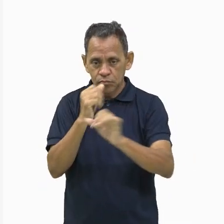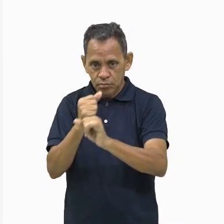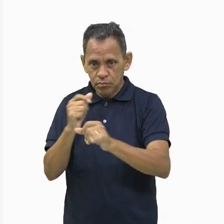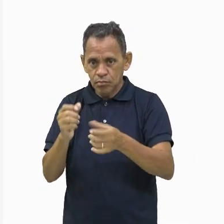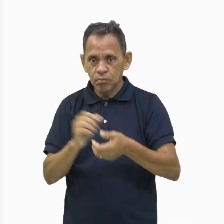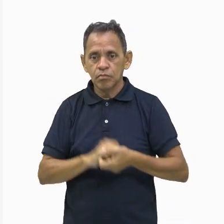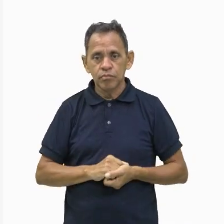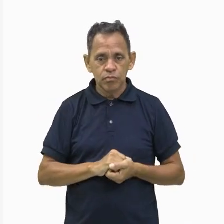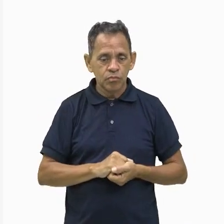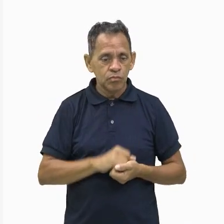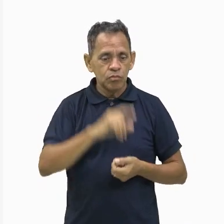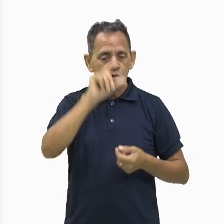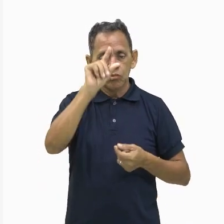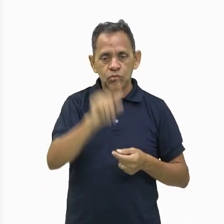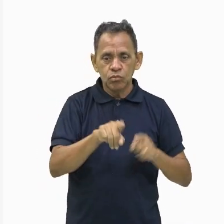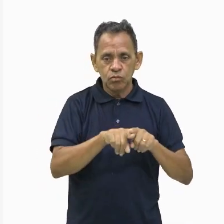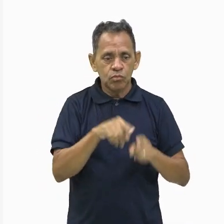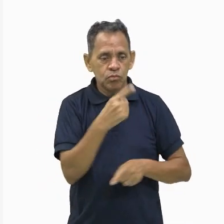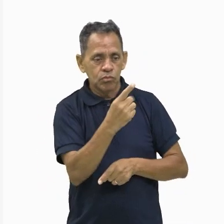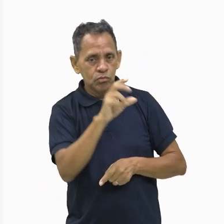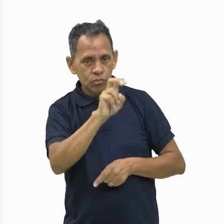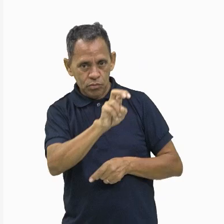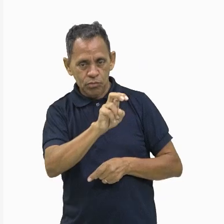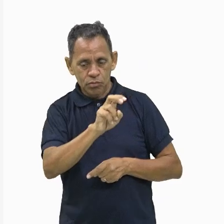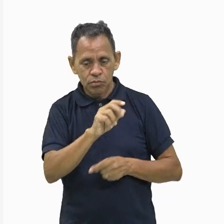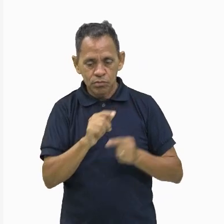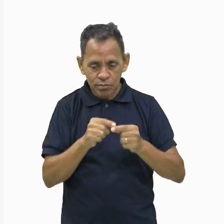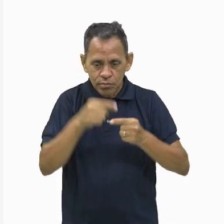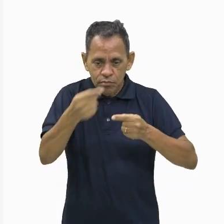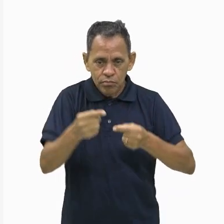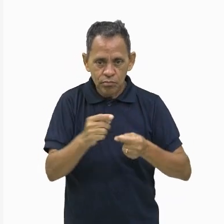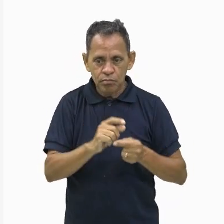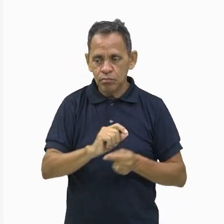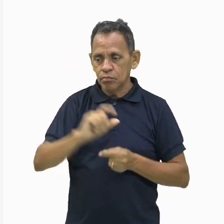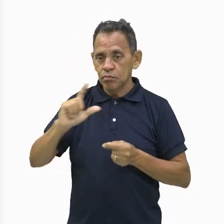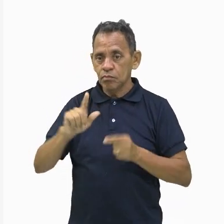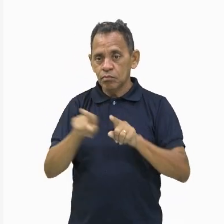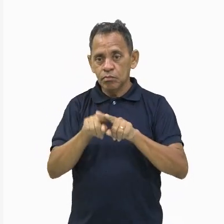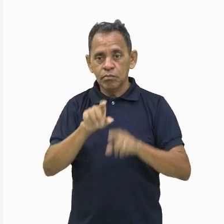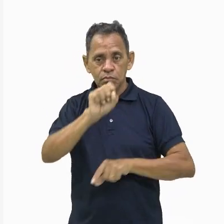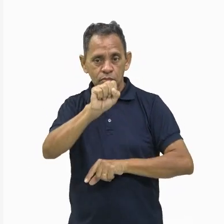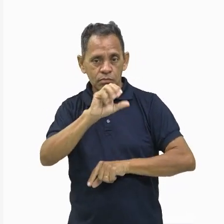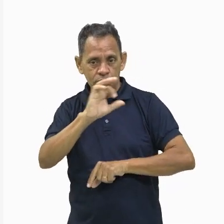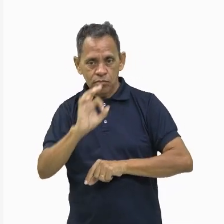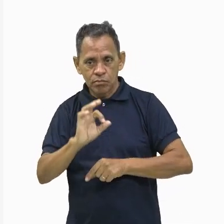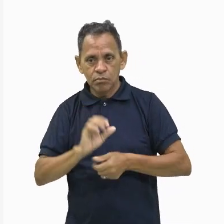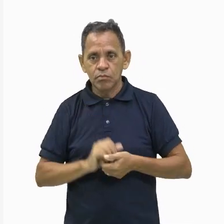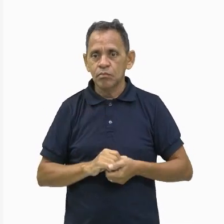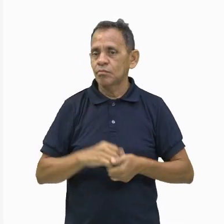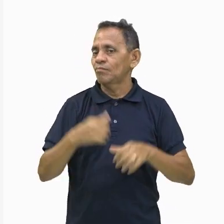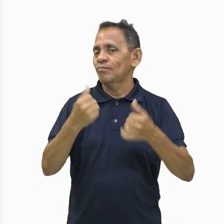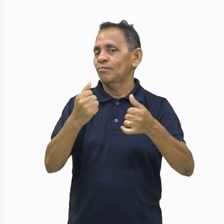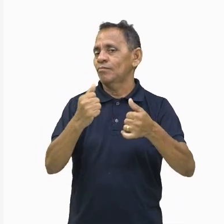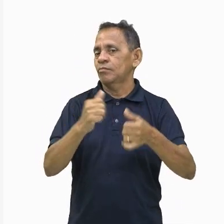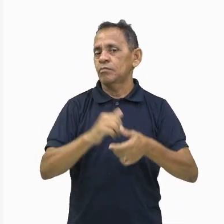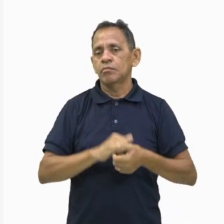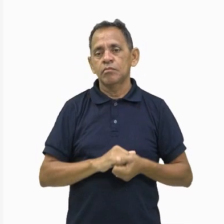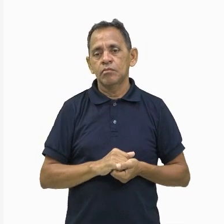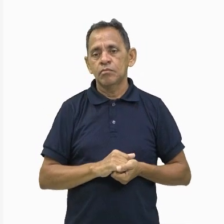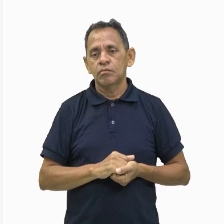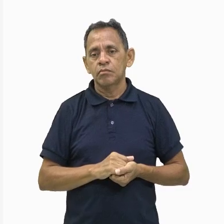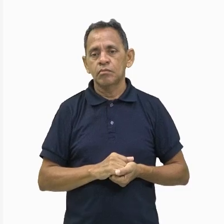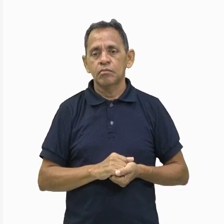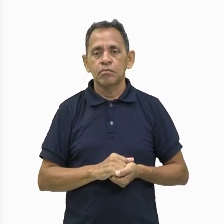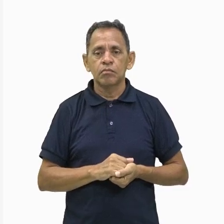e acrescentar e depois um aumento de 8? Não há necessidade. Você aprendeu que para calcular esse valor final,